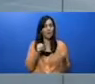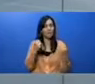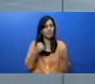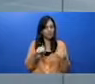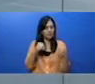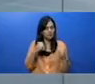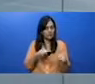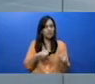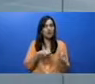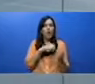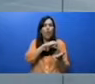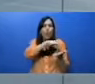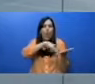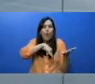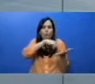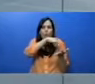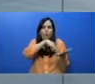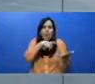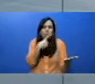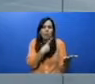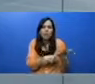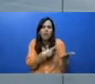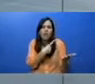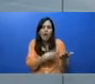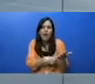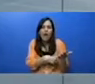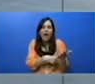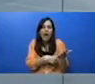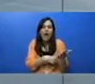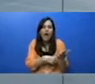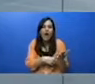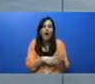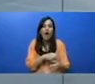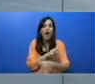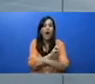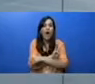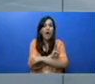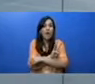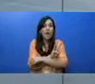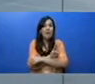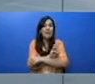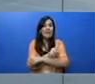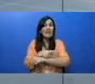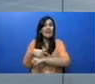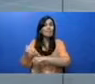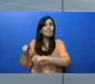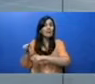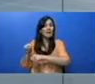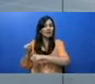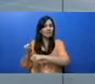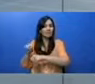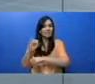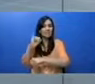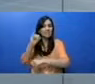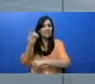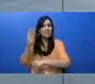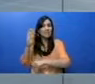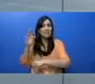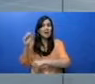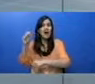essa autorização, crianças. Tá? Então, se vocês verem alguém vendendo arara azul, fiquem atentos se tem